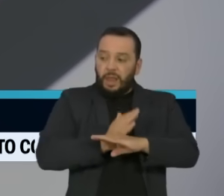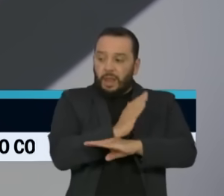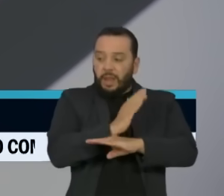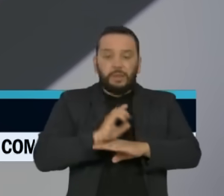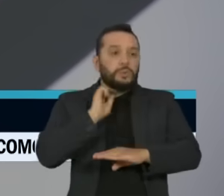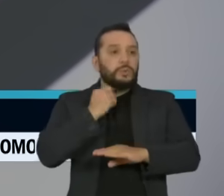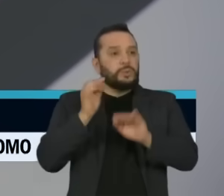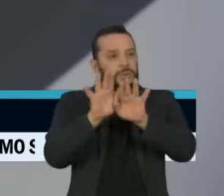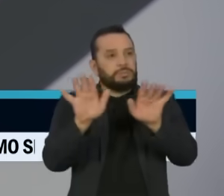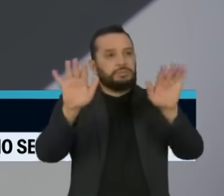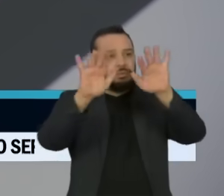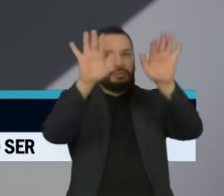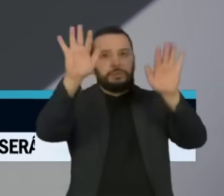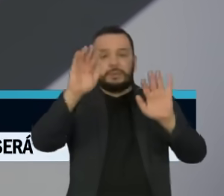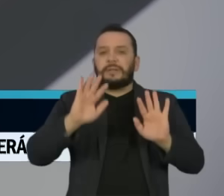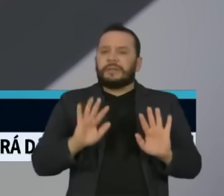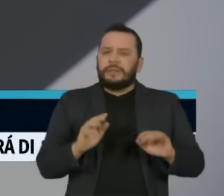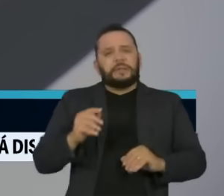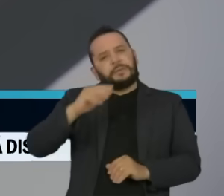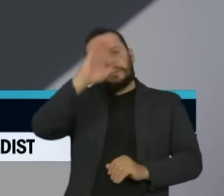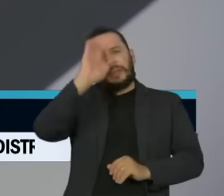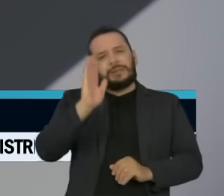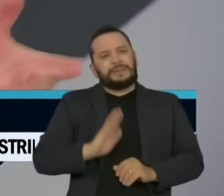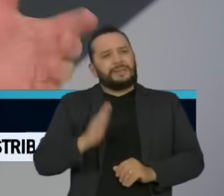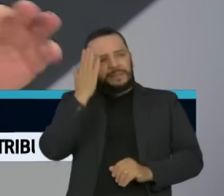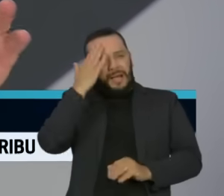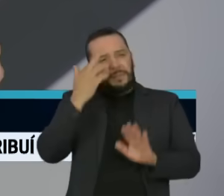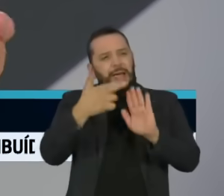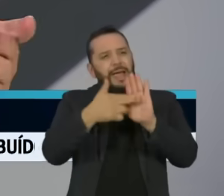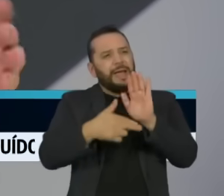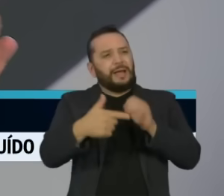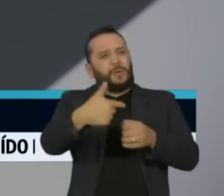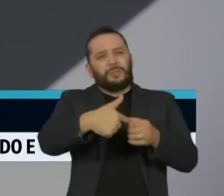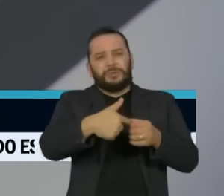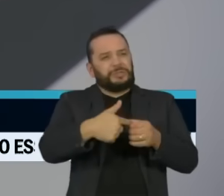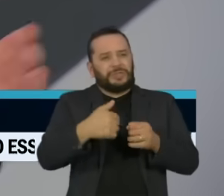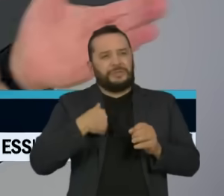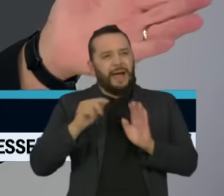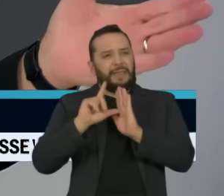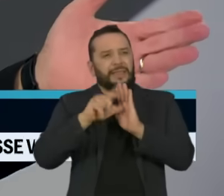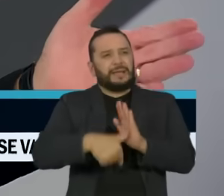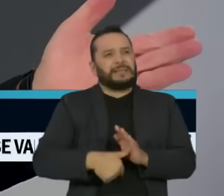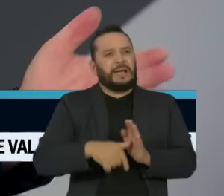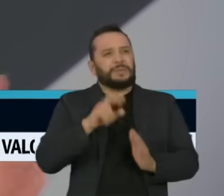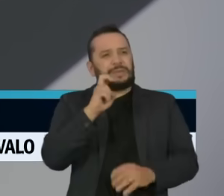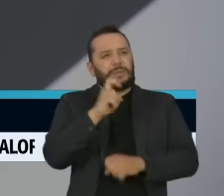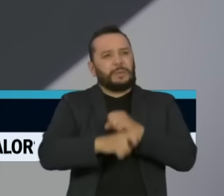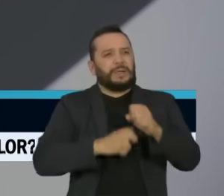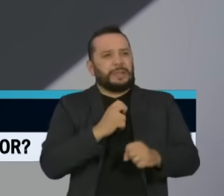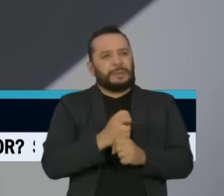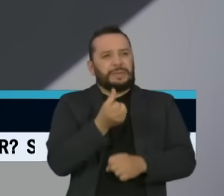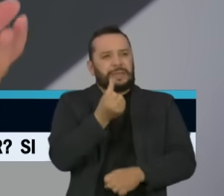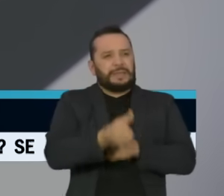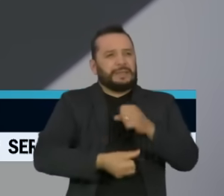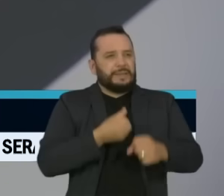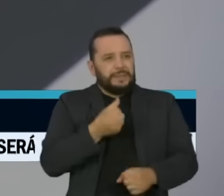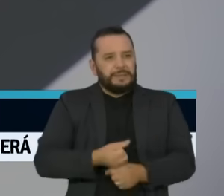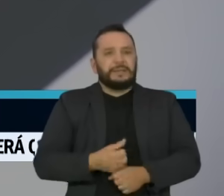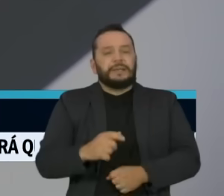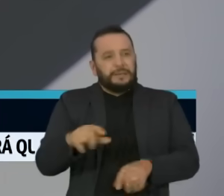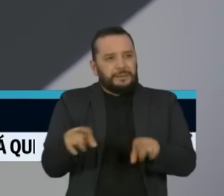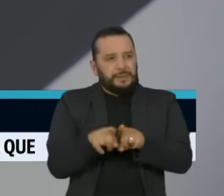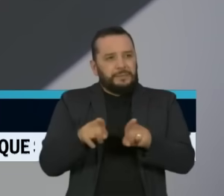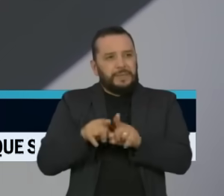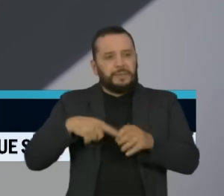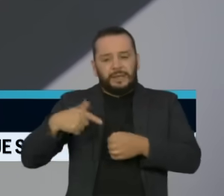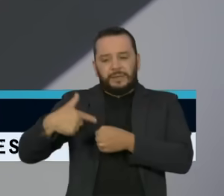andou um pouco atrás da política de combustíveis, né? Demora mais ou menos 5 a 6 anos, e no caso do diesel, que foi uma das vergonhas que aconteceu